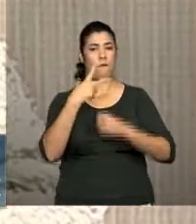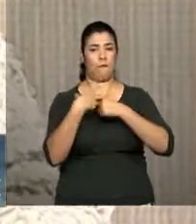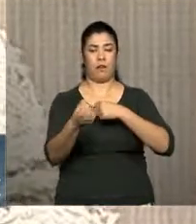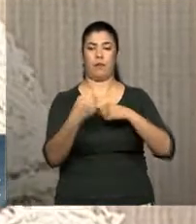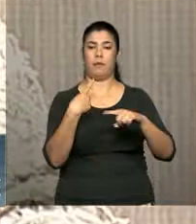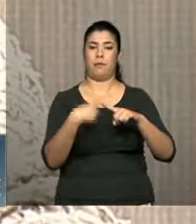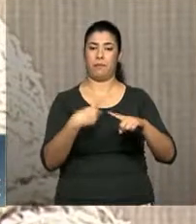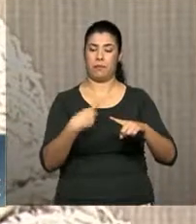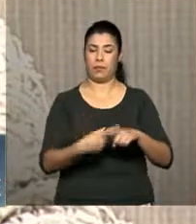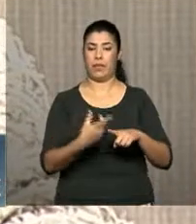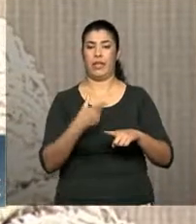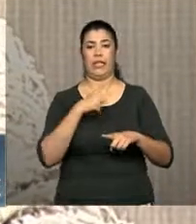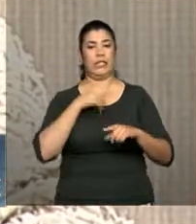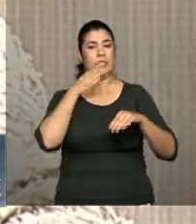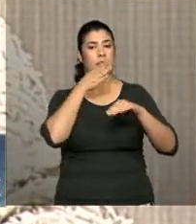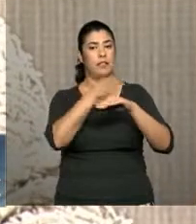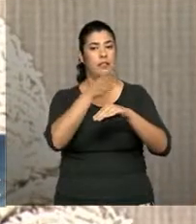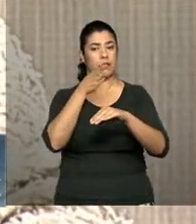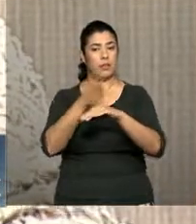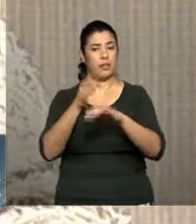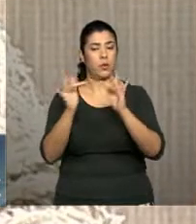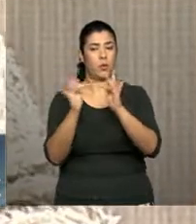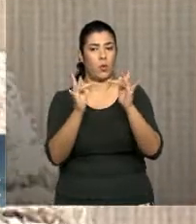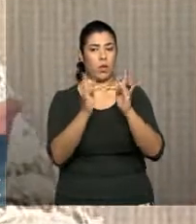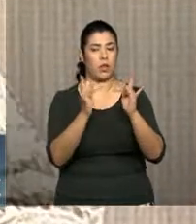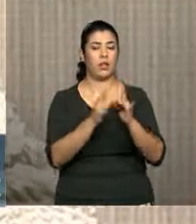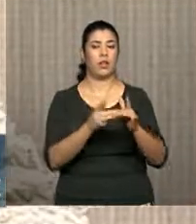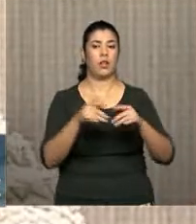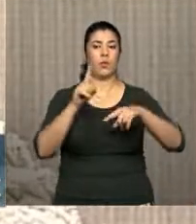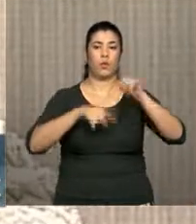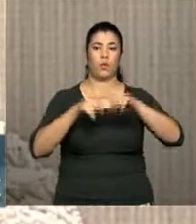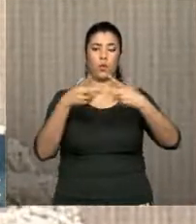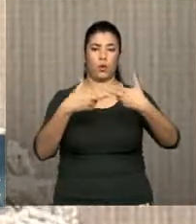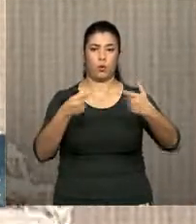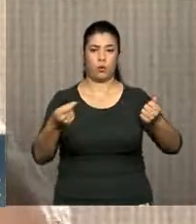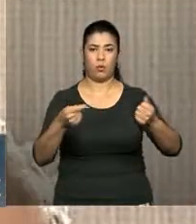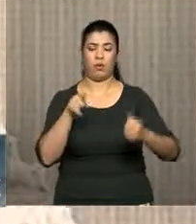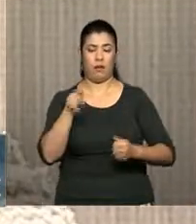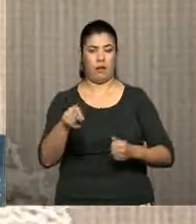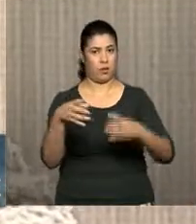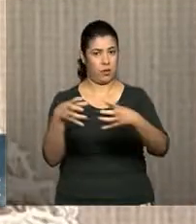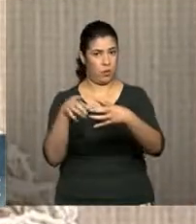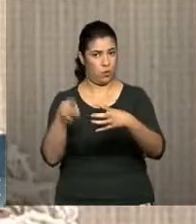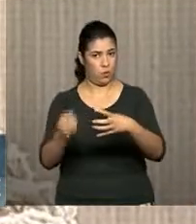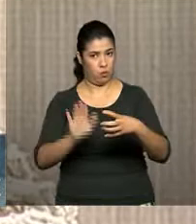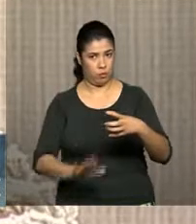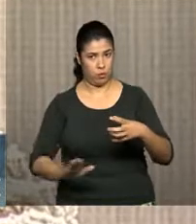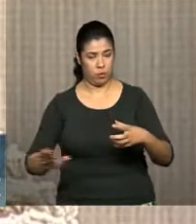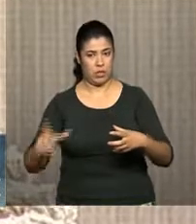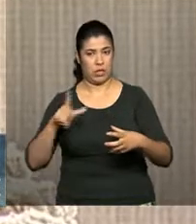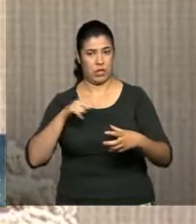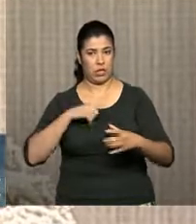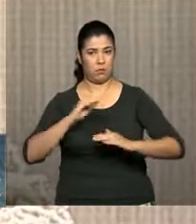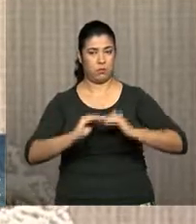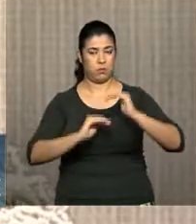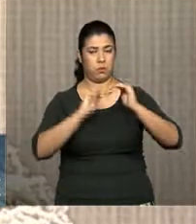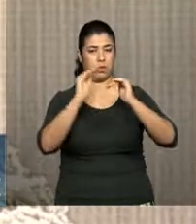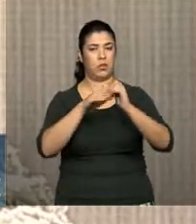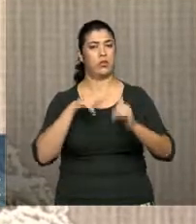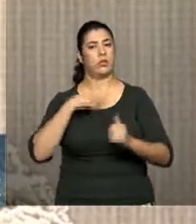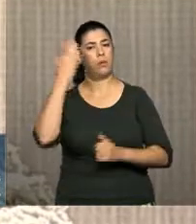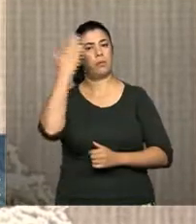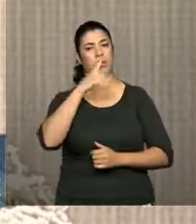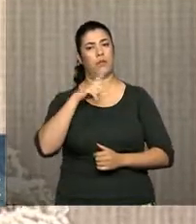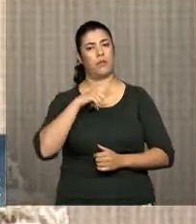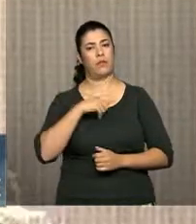graças até acesso a recursos essas crianças estão crescendo hoje nós já temos como comprovar que as crianças do